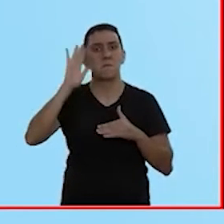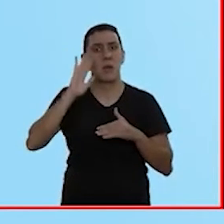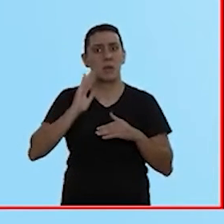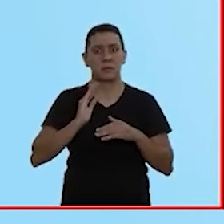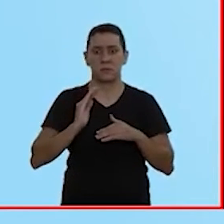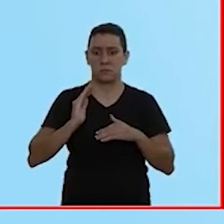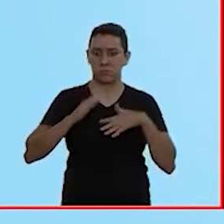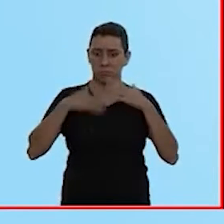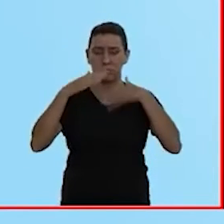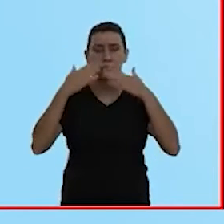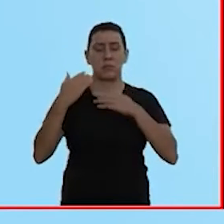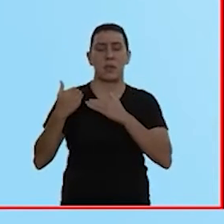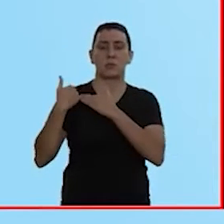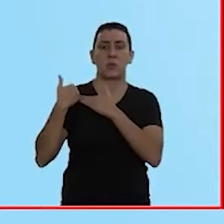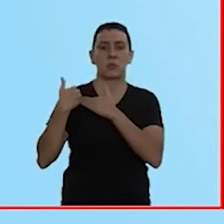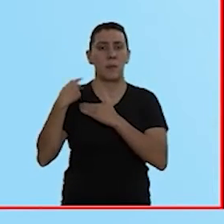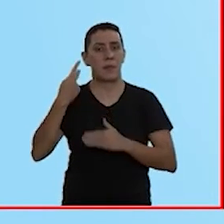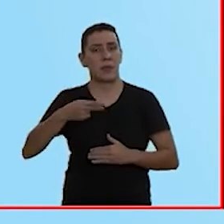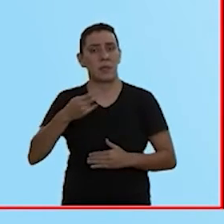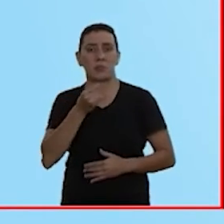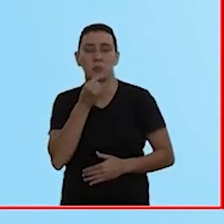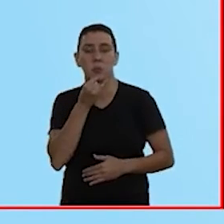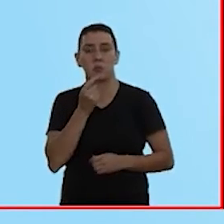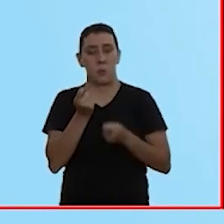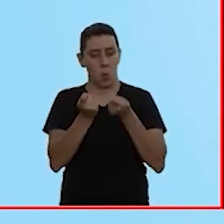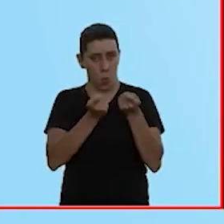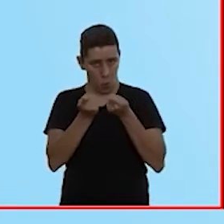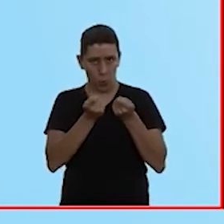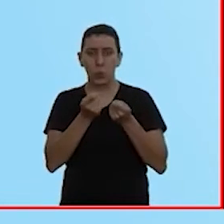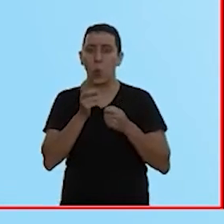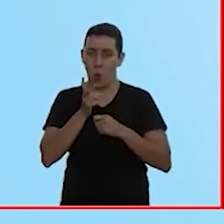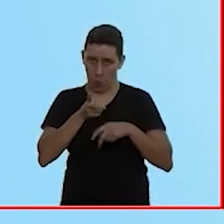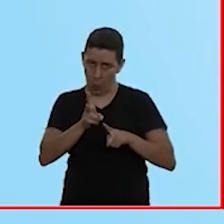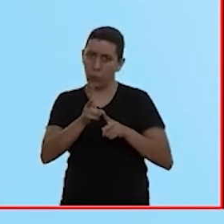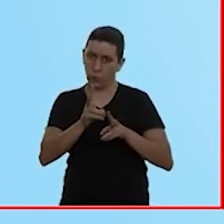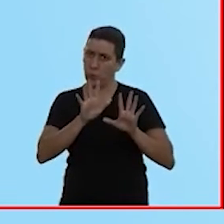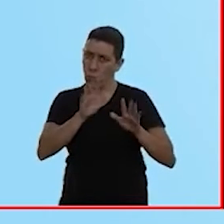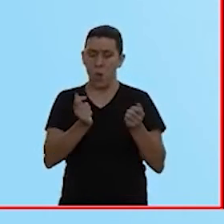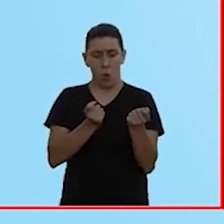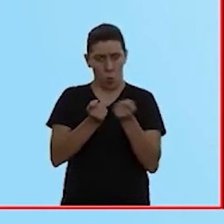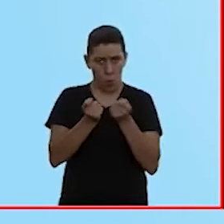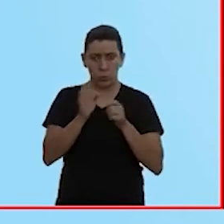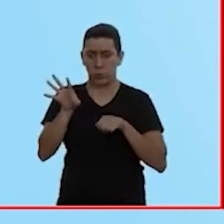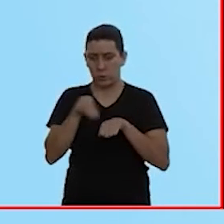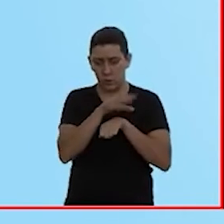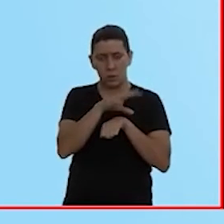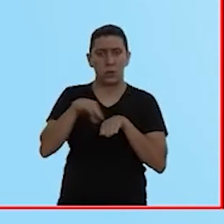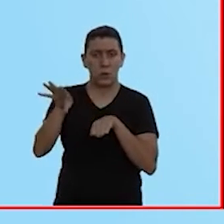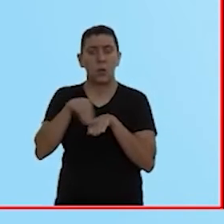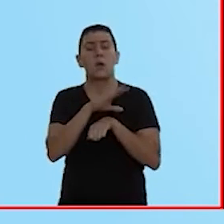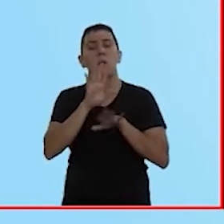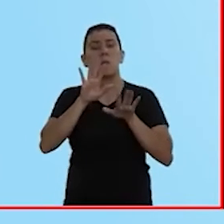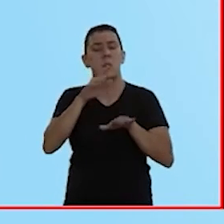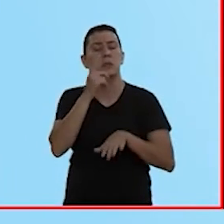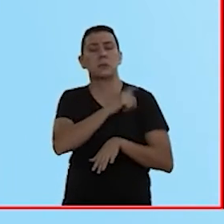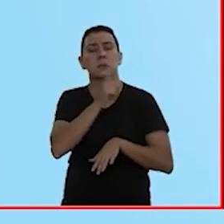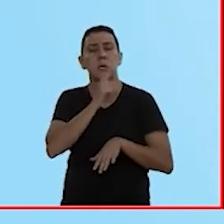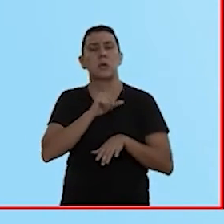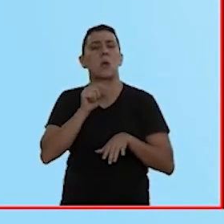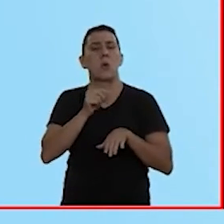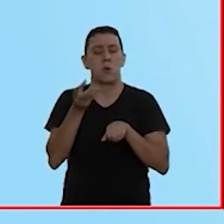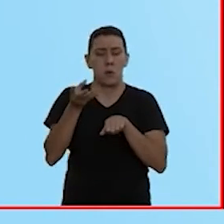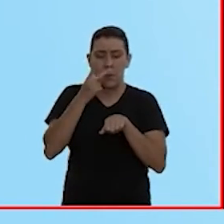relacionado ao controle a inteligência das plantas é claro Eles continuam fazer esse papel mas os inversores tem ganhado cada vez mais